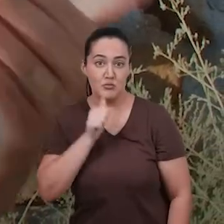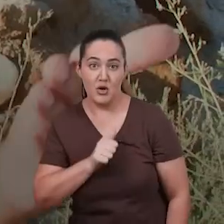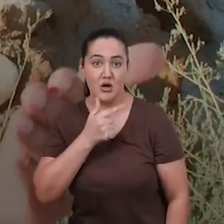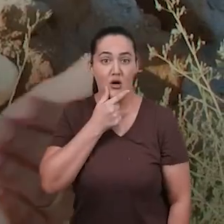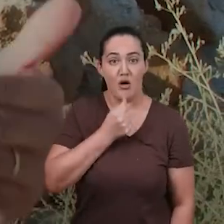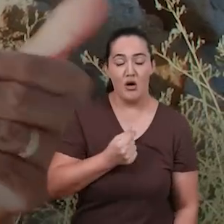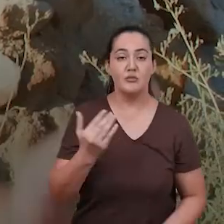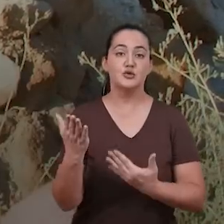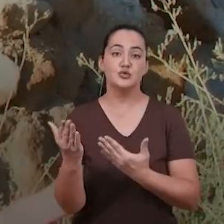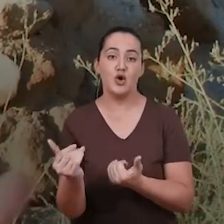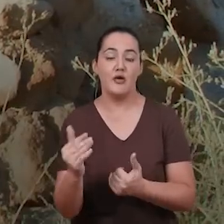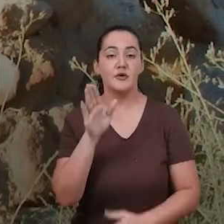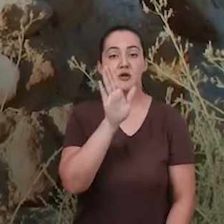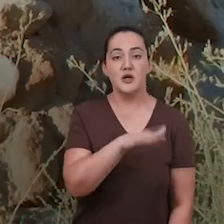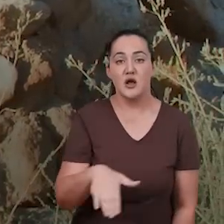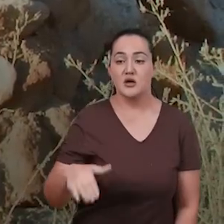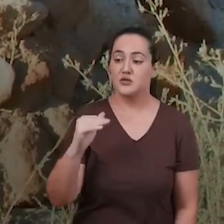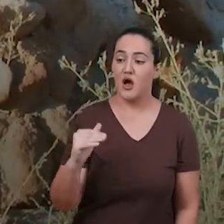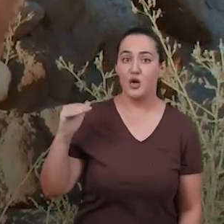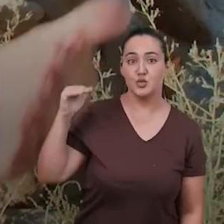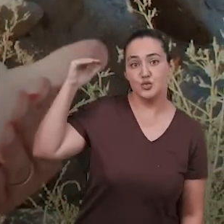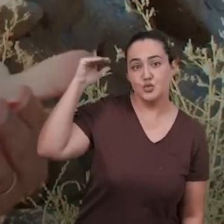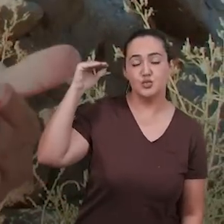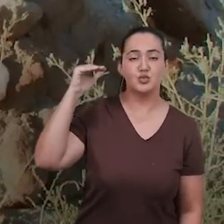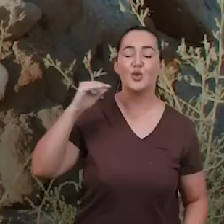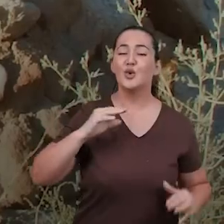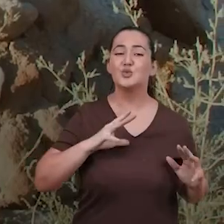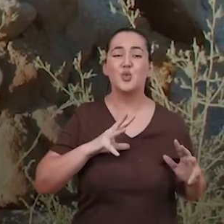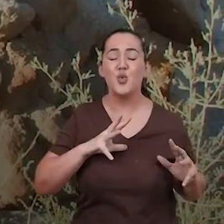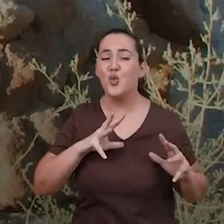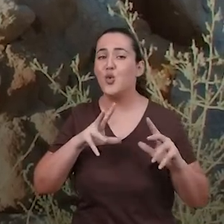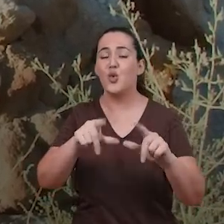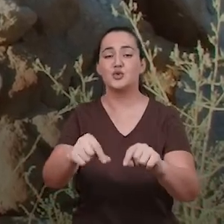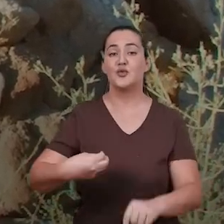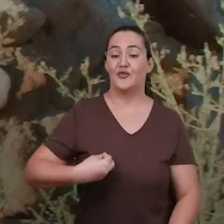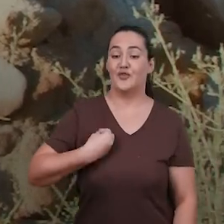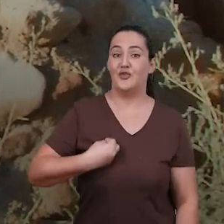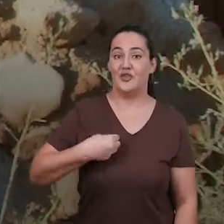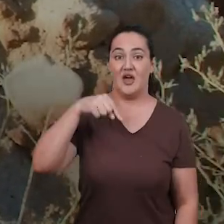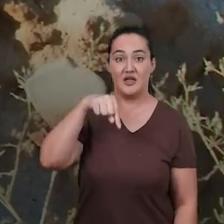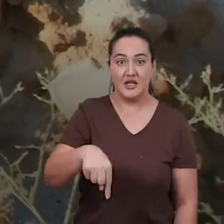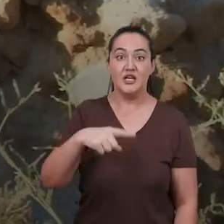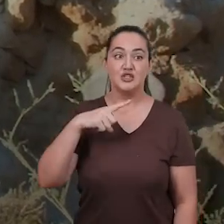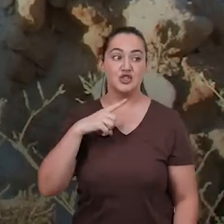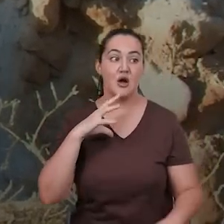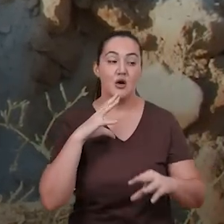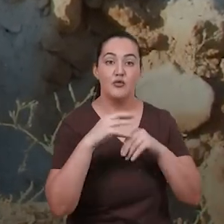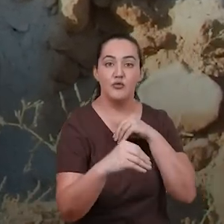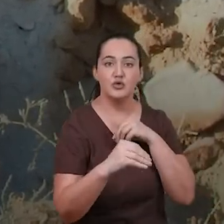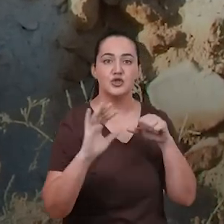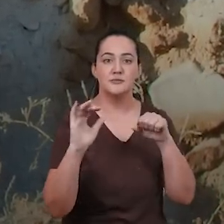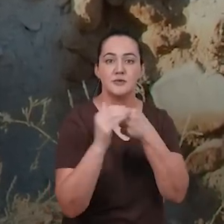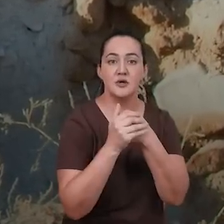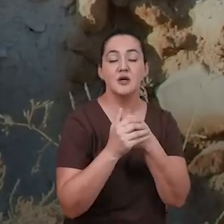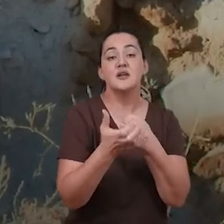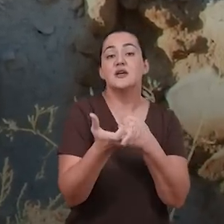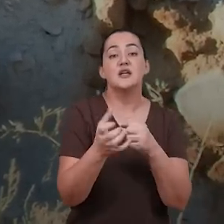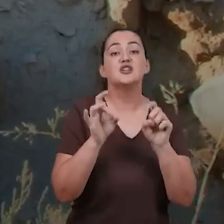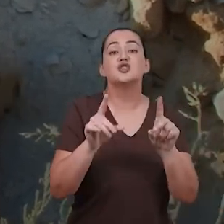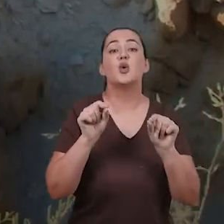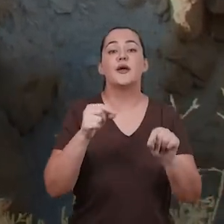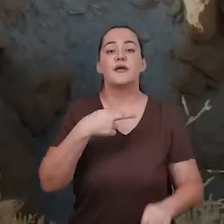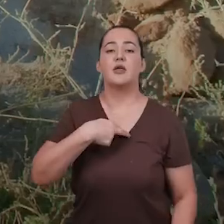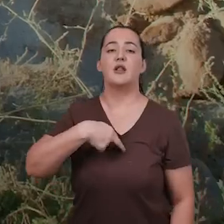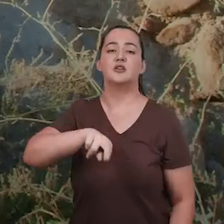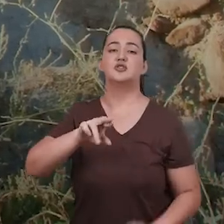homens, mulheres, jovens, crianças, adultos, todos que estavam aqui refugiados porque queriam apenas